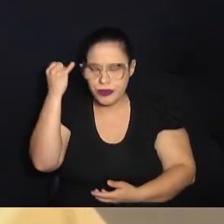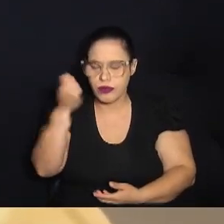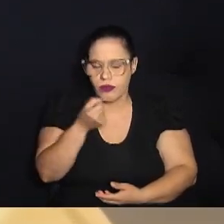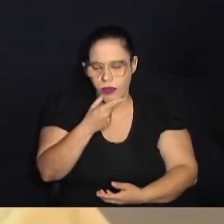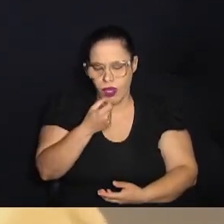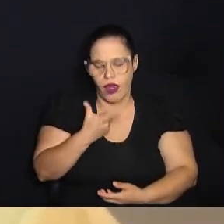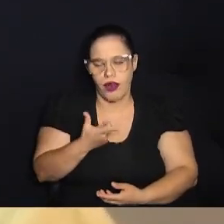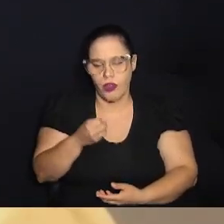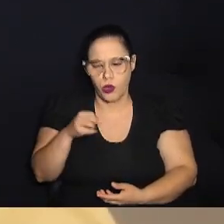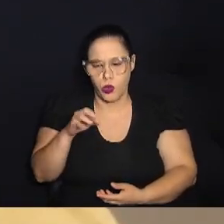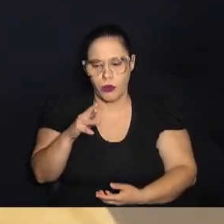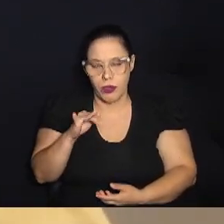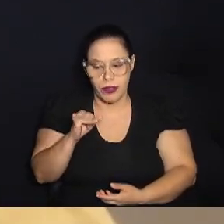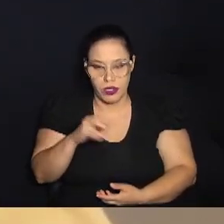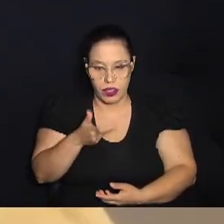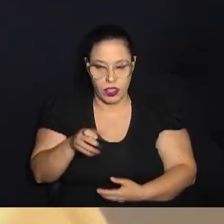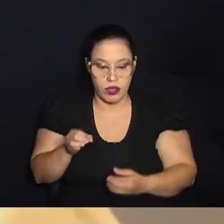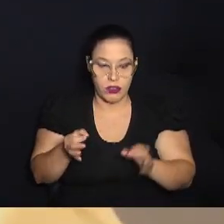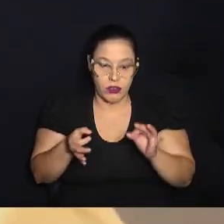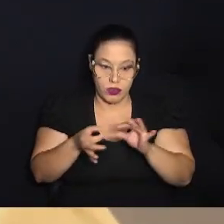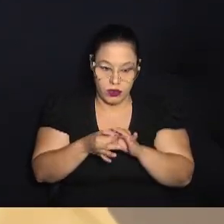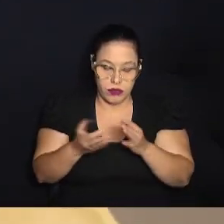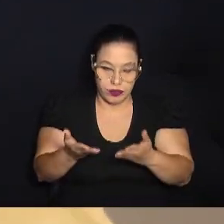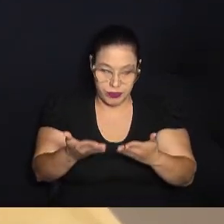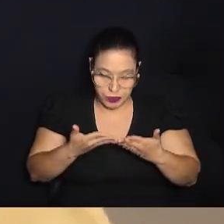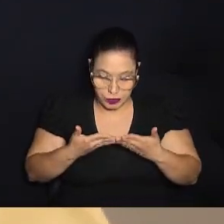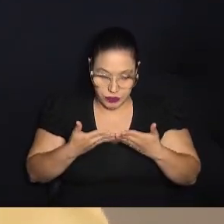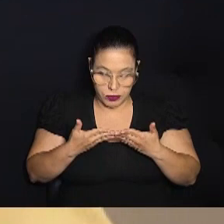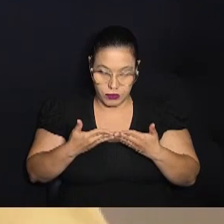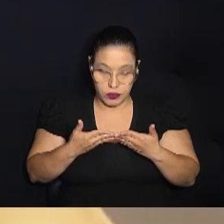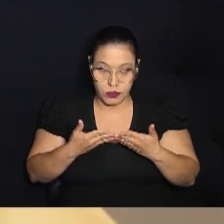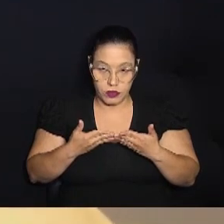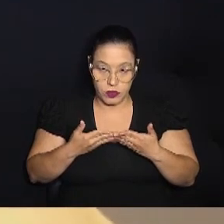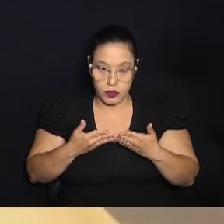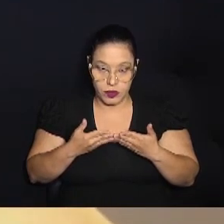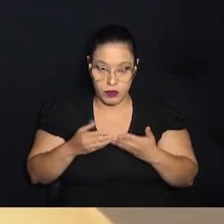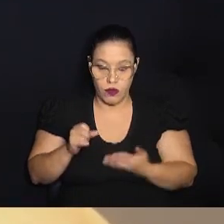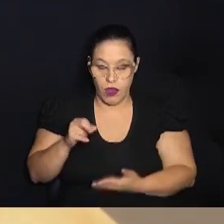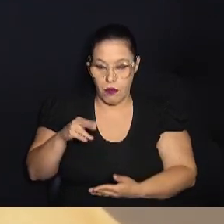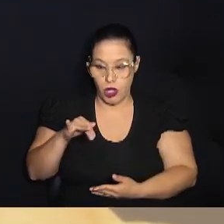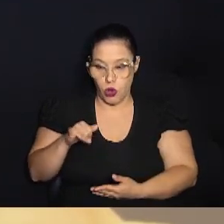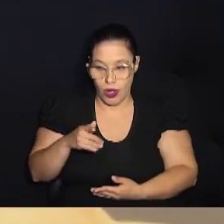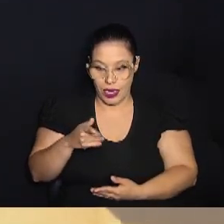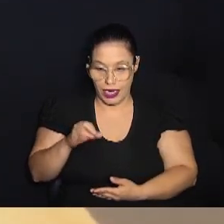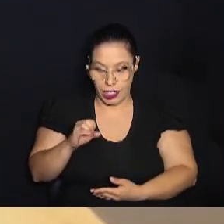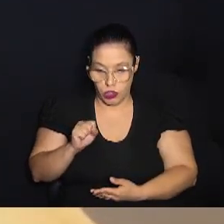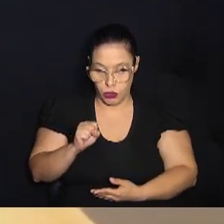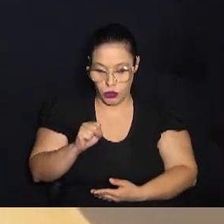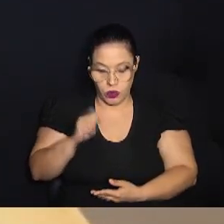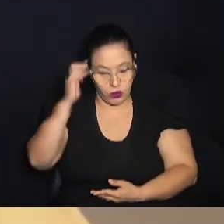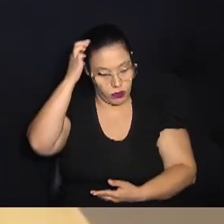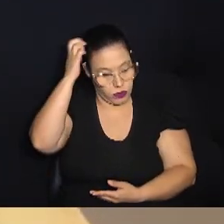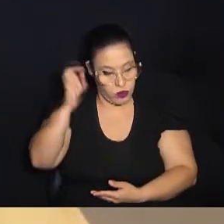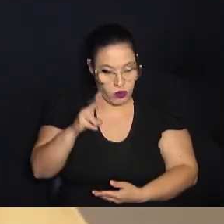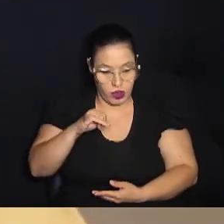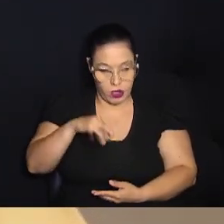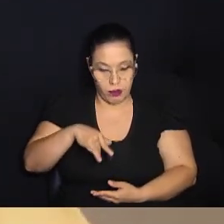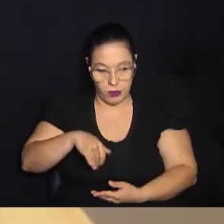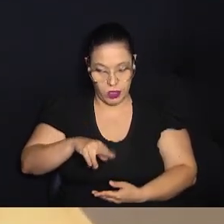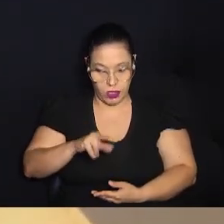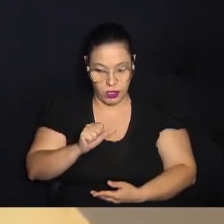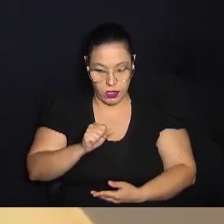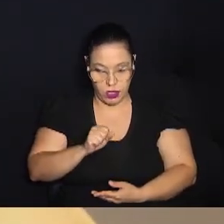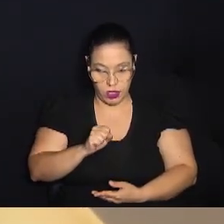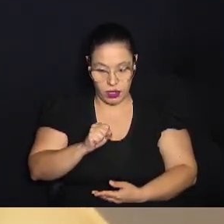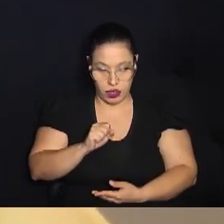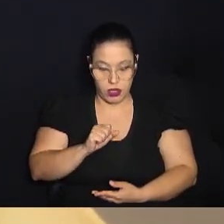que a suplementação é muito bem-vinda. Não só de vitaminas, mas de minerais com aminoácidos. É difícil numa alimentação nossa dos dias de hoje que a